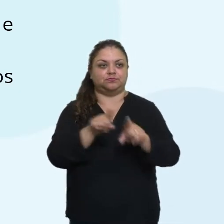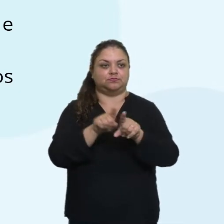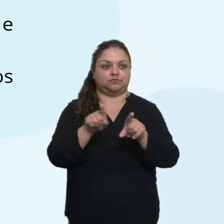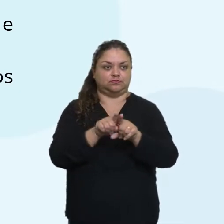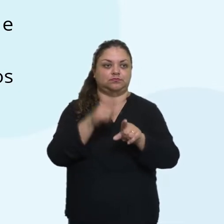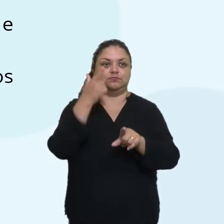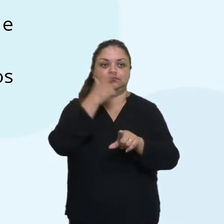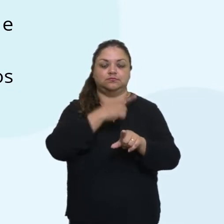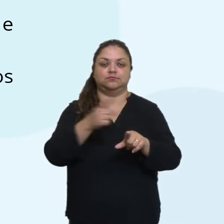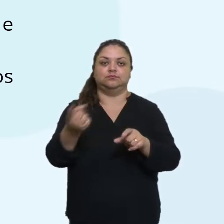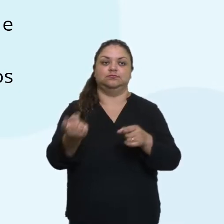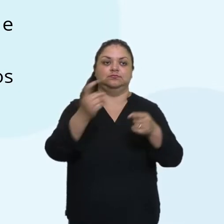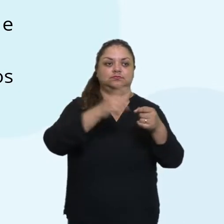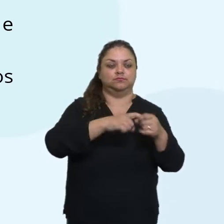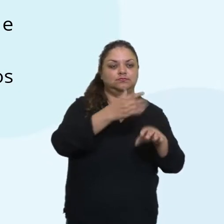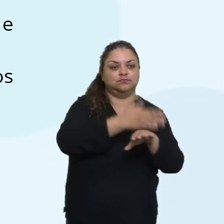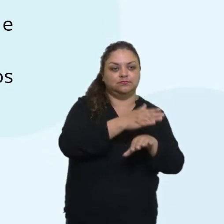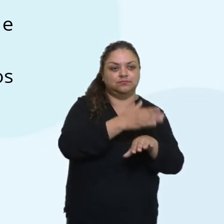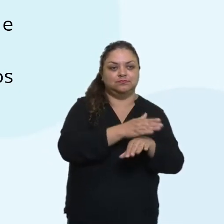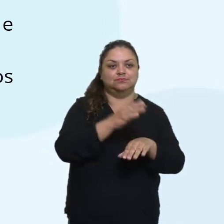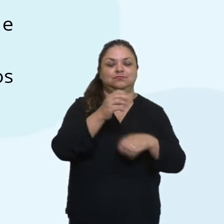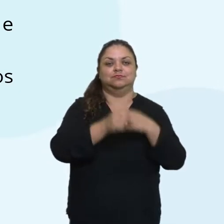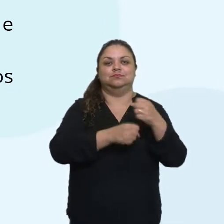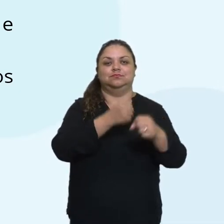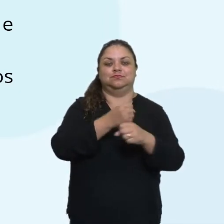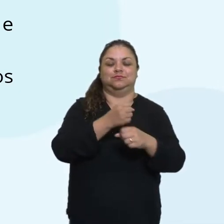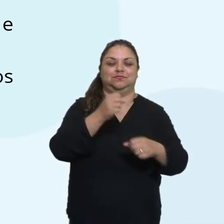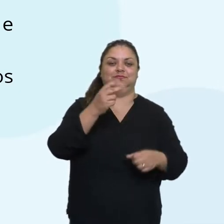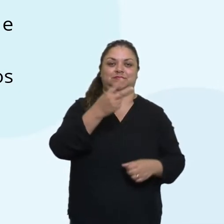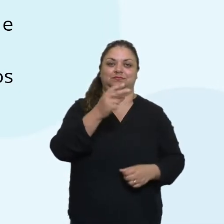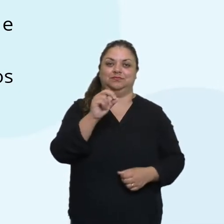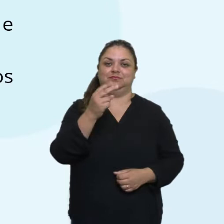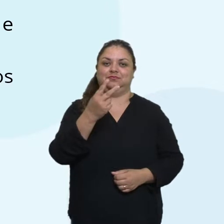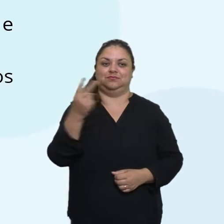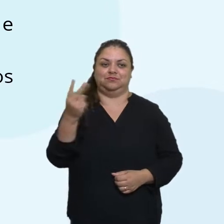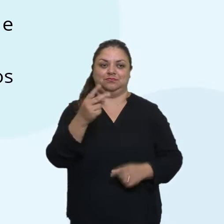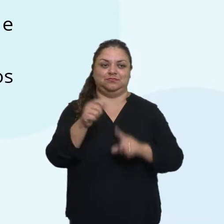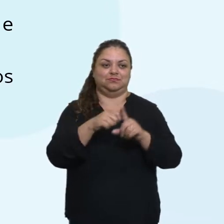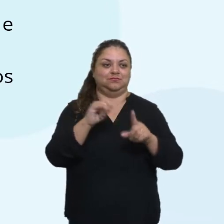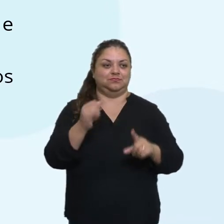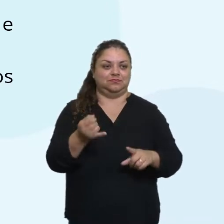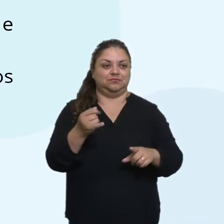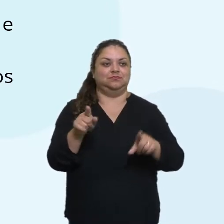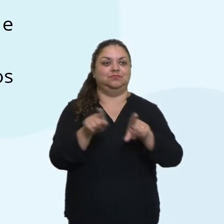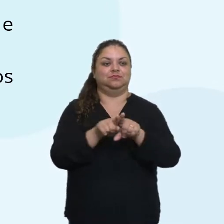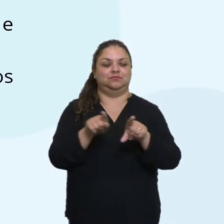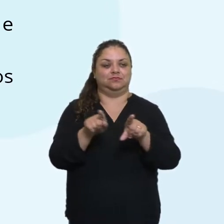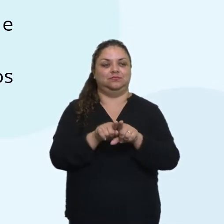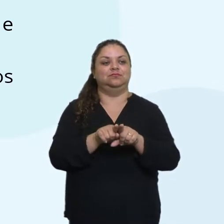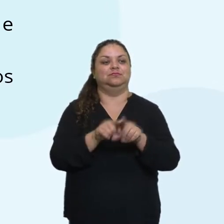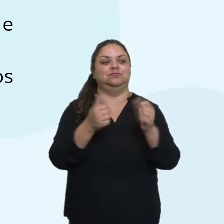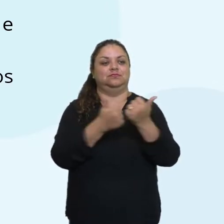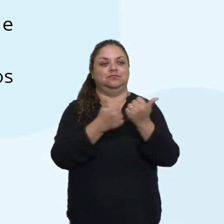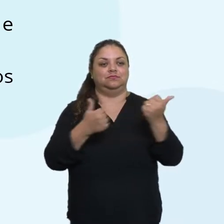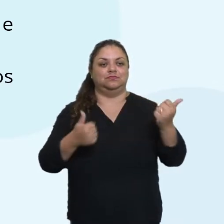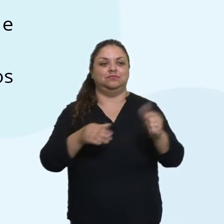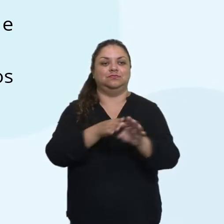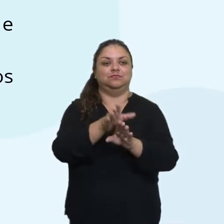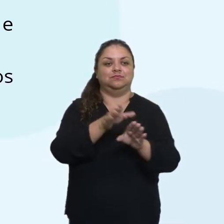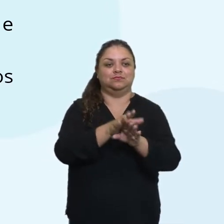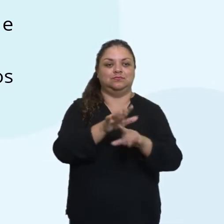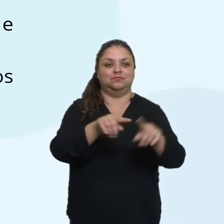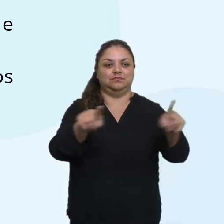2022 subsidiário conselho de classe de acordo com o documento orientador para o conselho de classe Anne